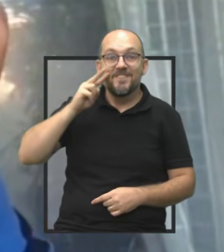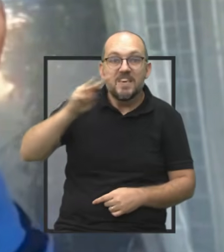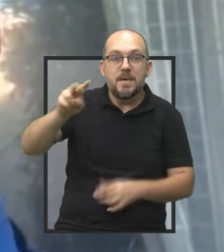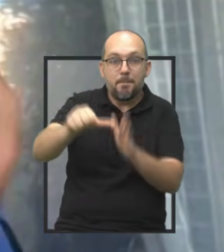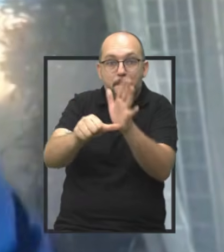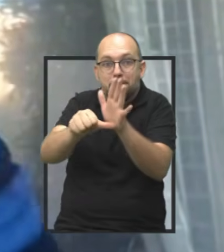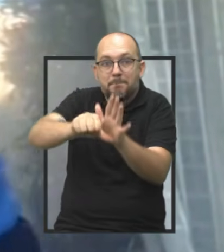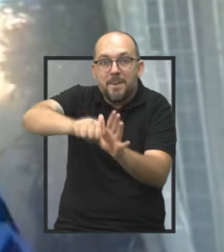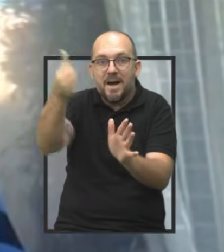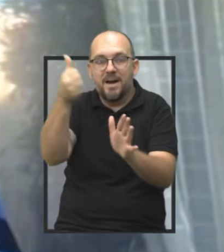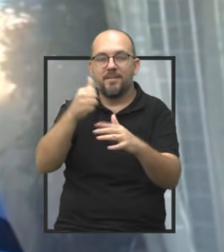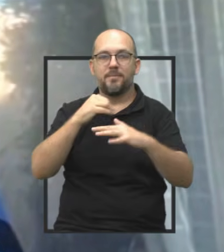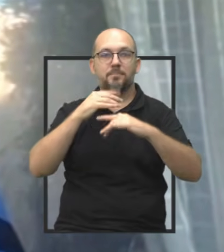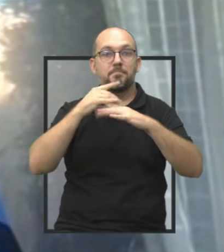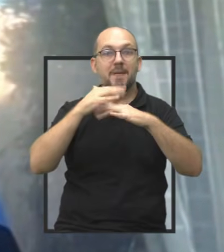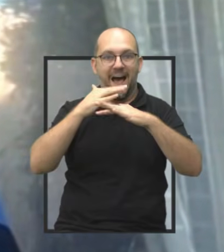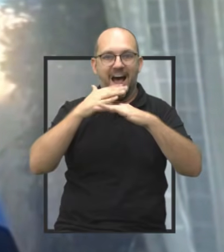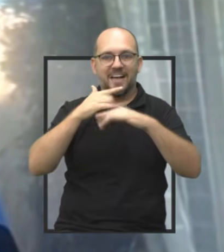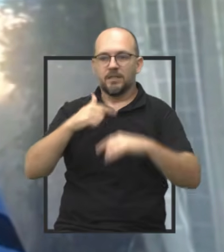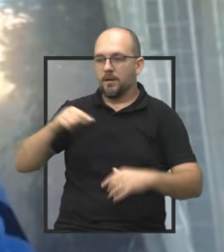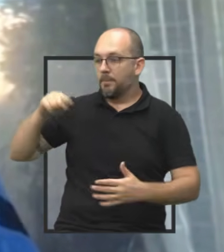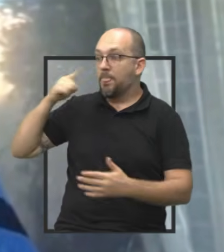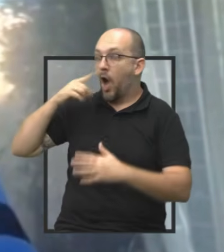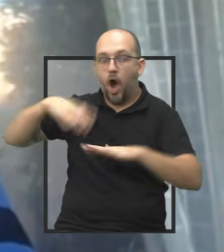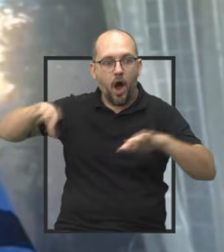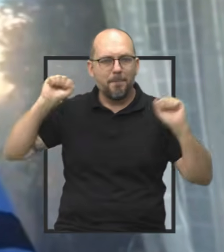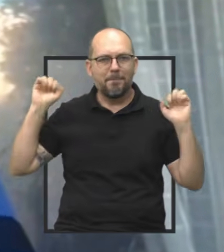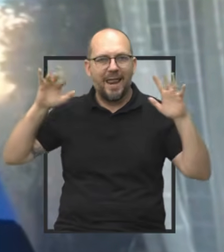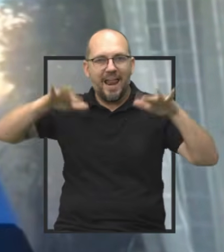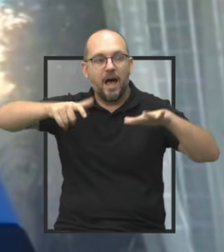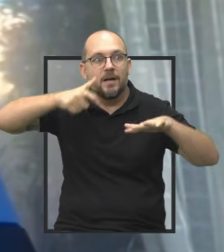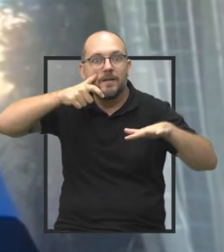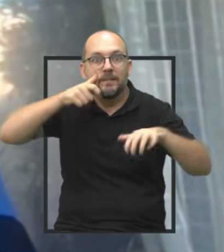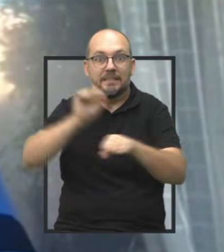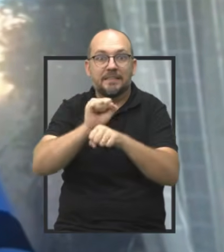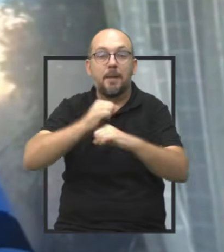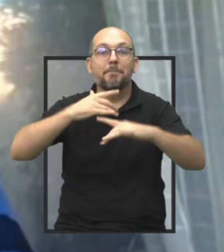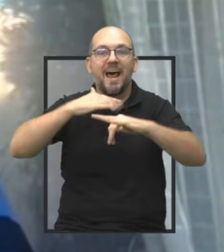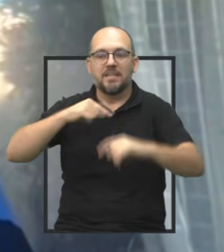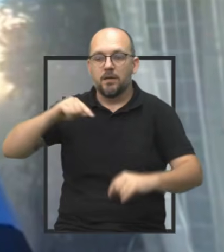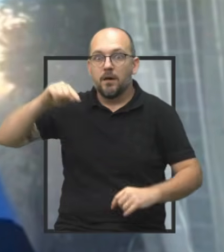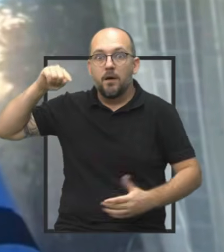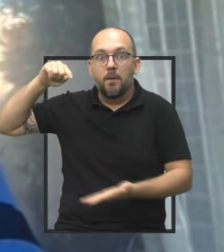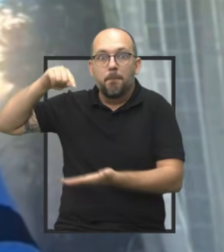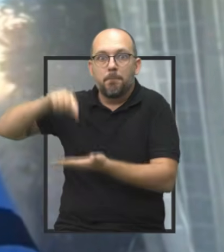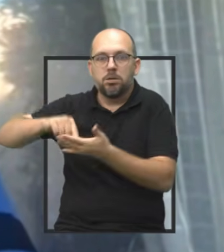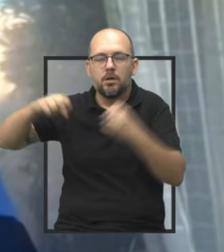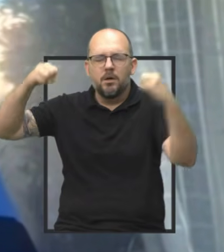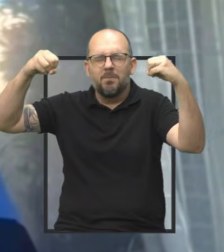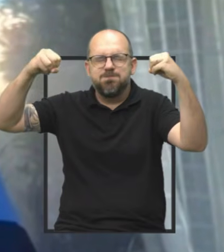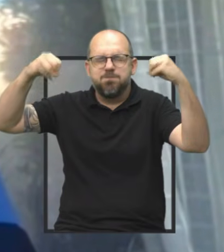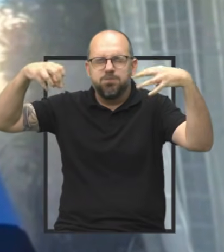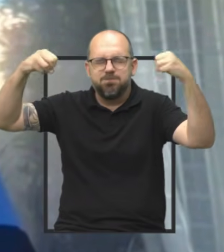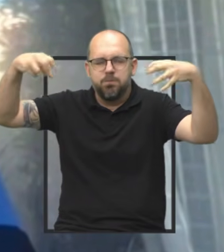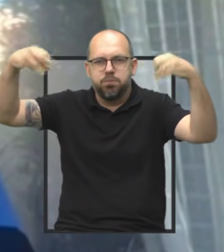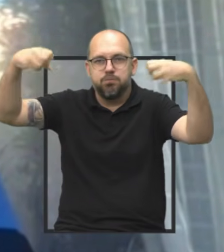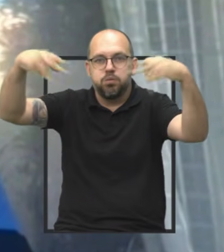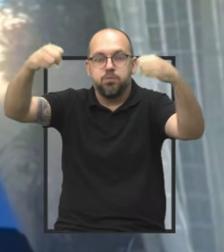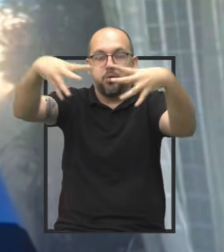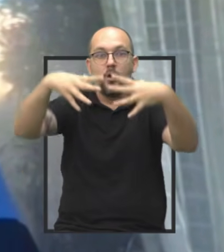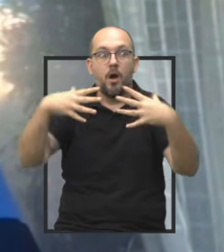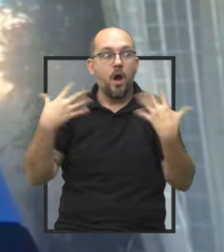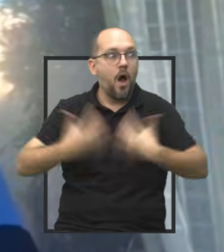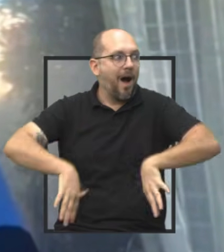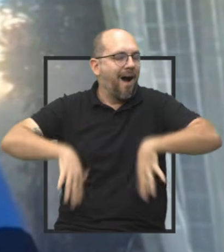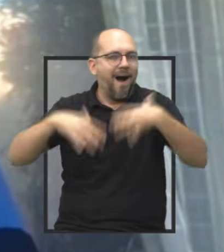foram acesas pela primeira vez as luzes da praça do distrito de